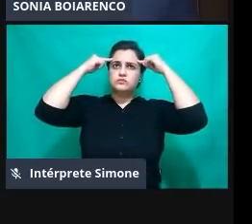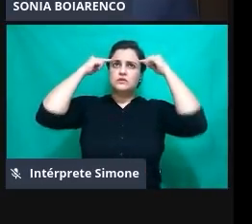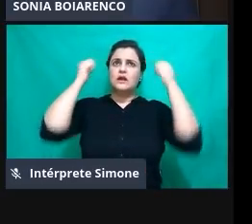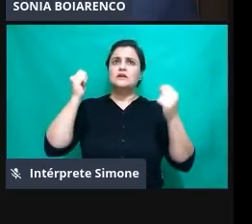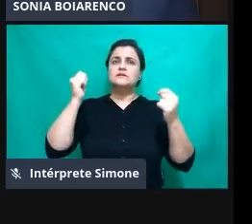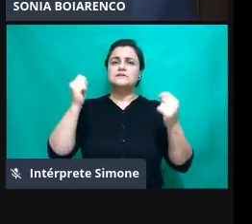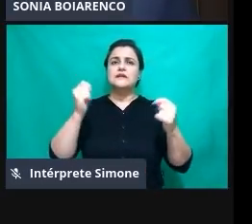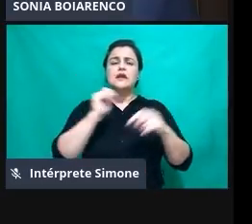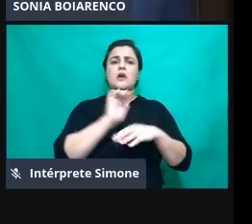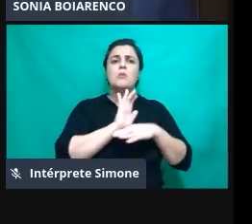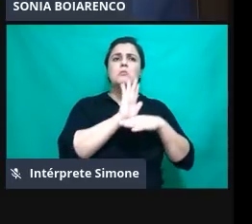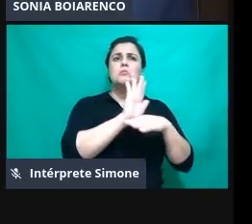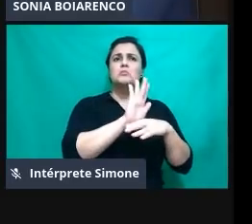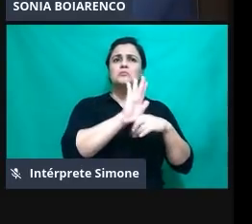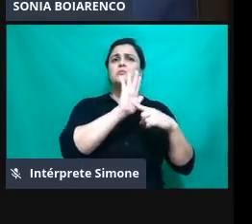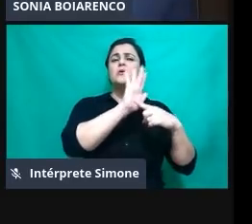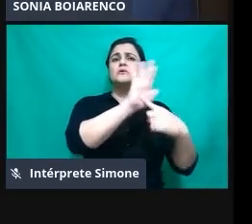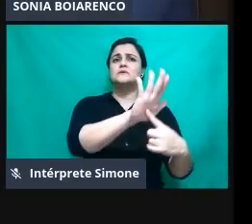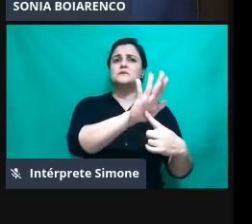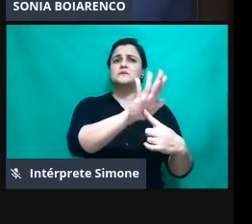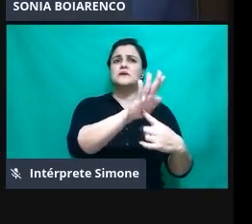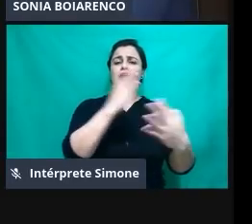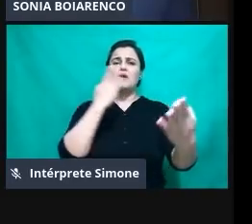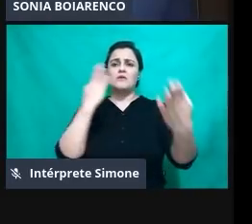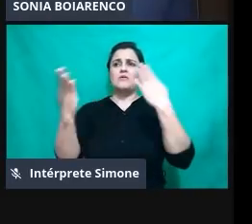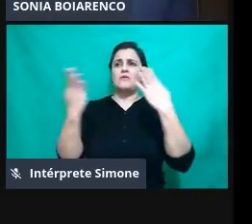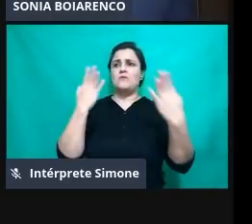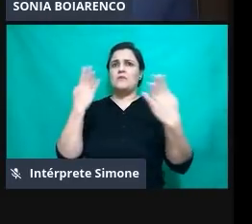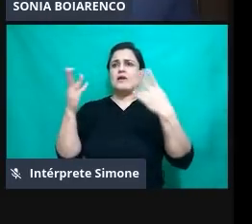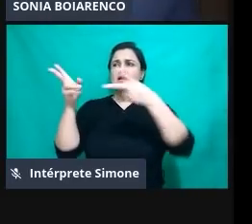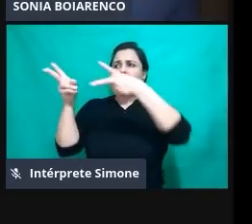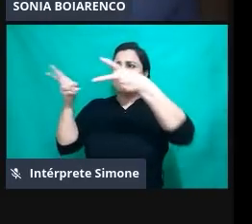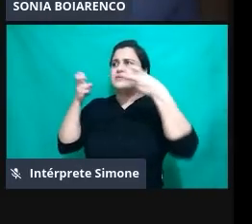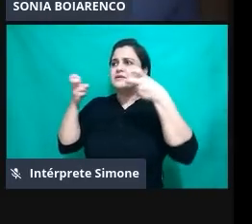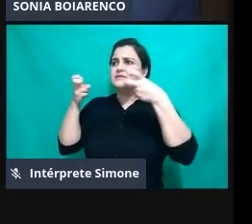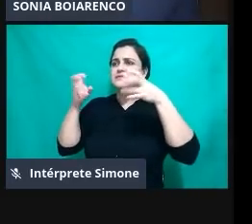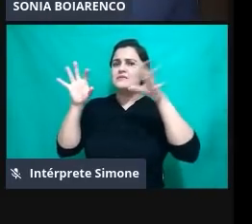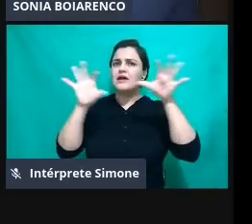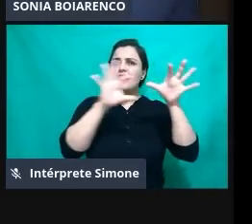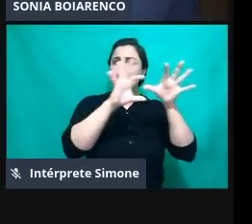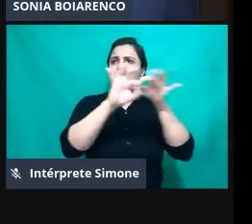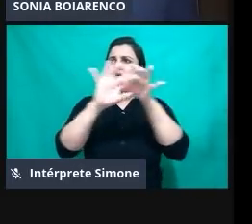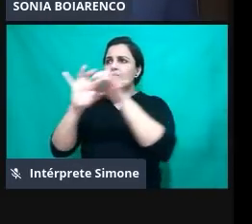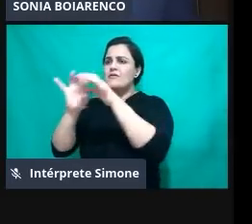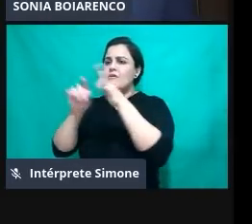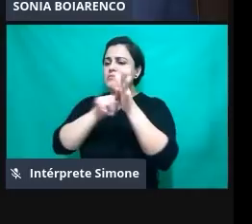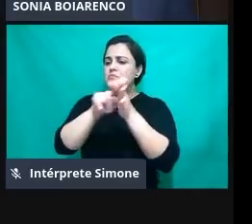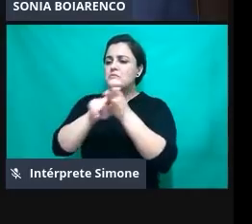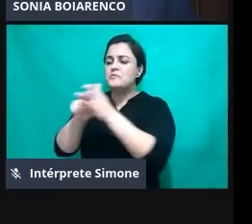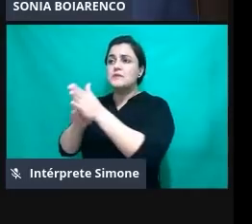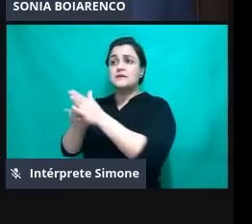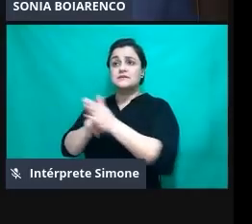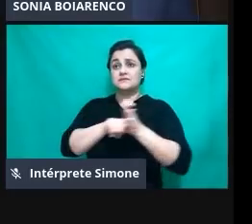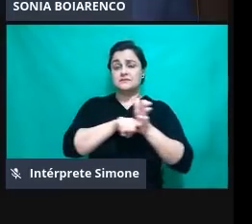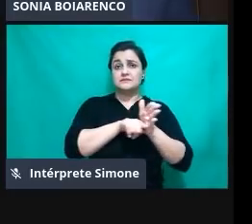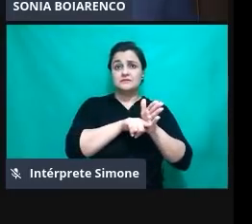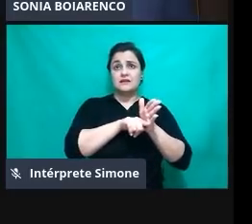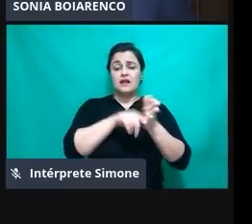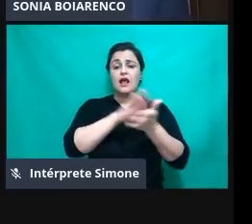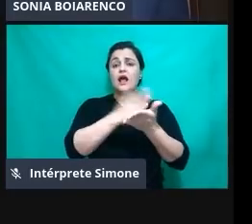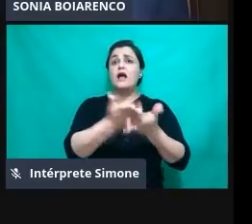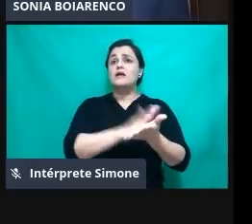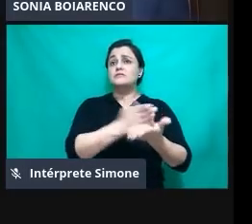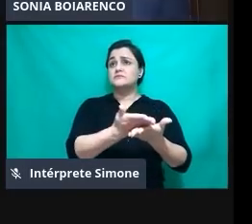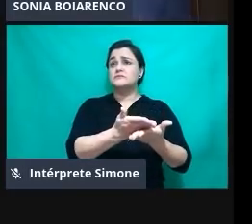identificar, comparar, contextualizar, analisar, interpretar, né?